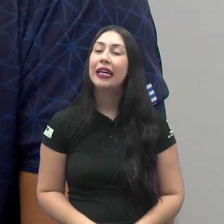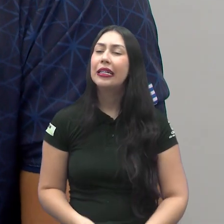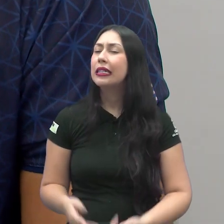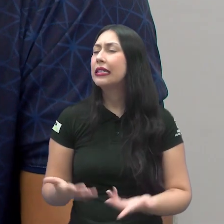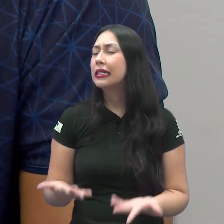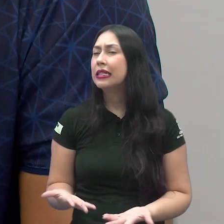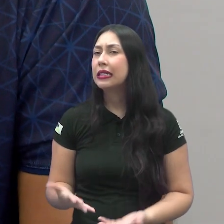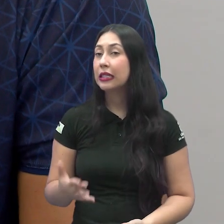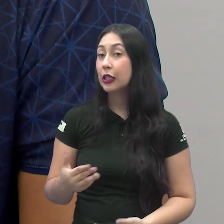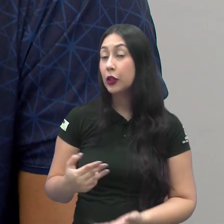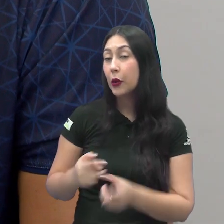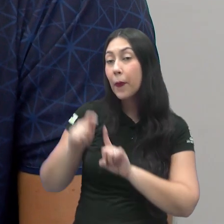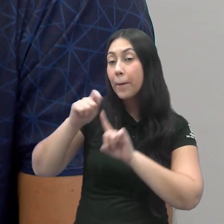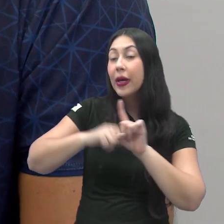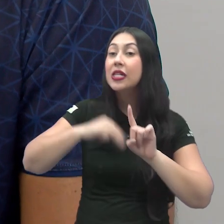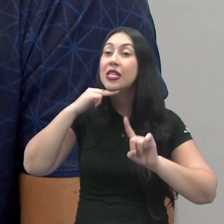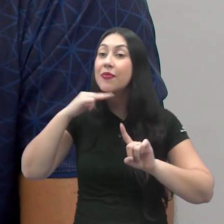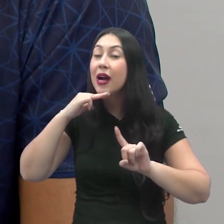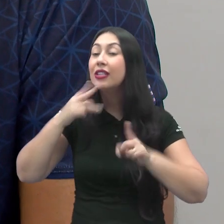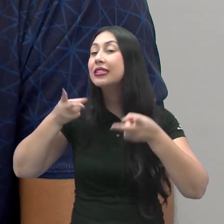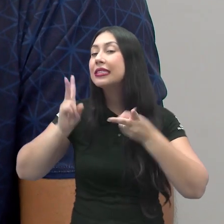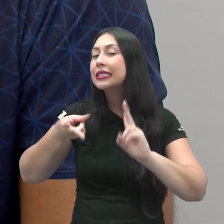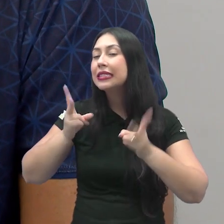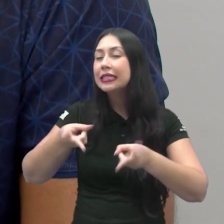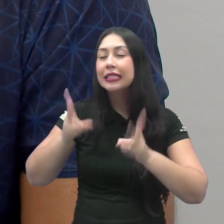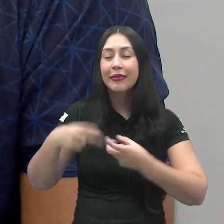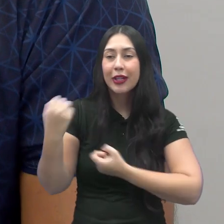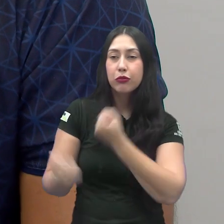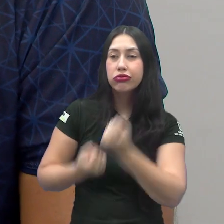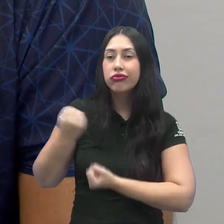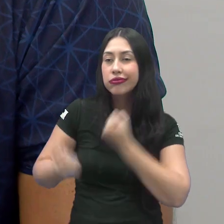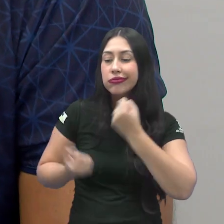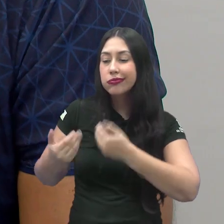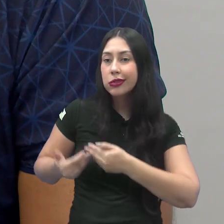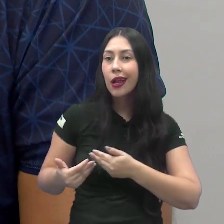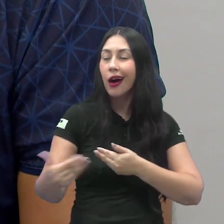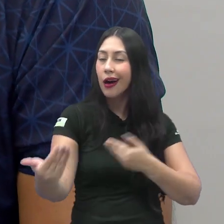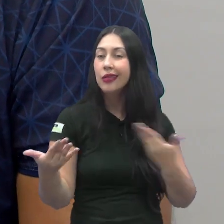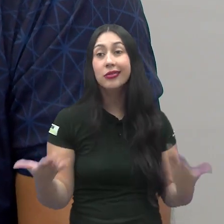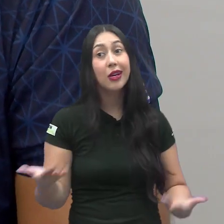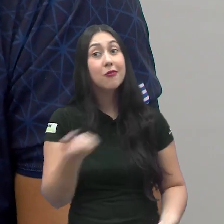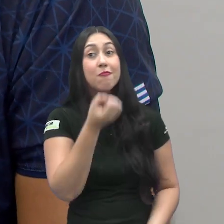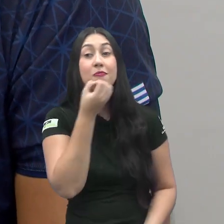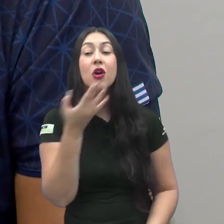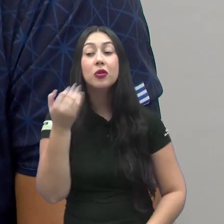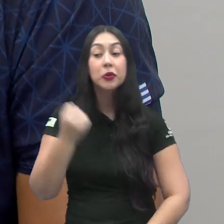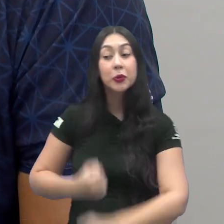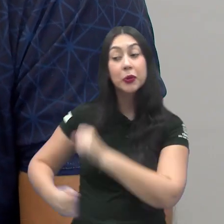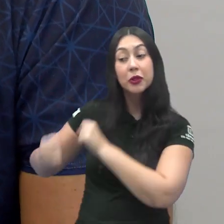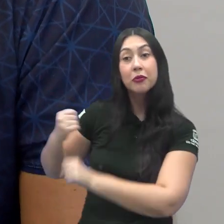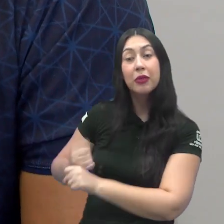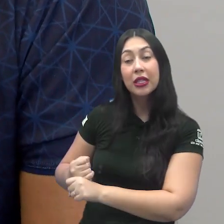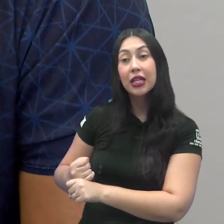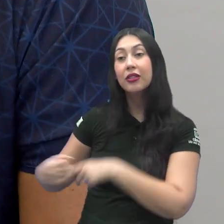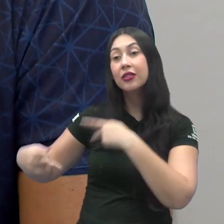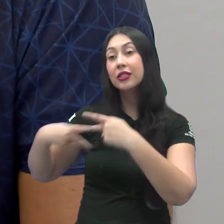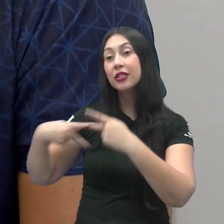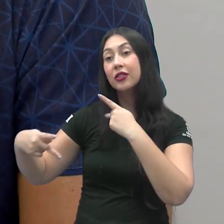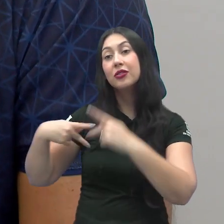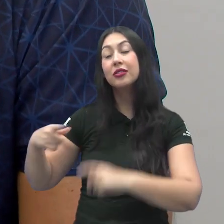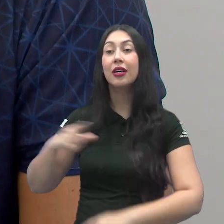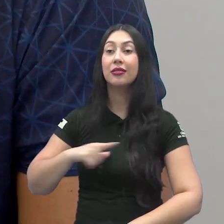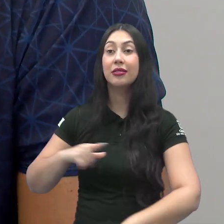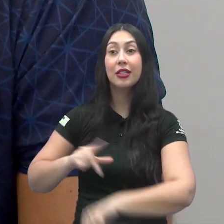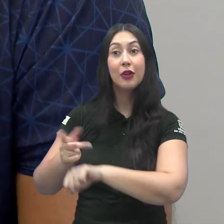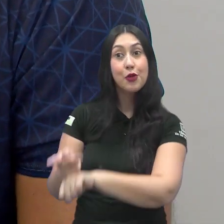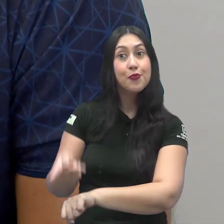Praticamente todo fim de semana, a partir de março, teremos corrida. Então, esse cenário é muito positivo, né? O ano passado, inclusive, São José dos